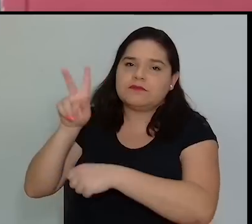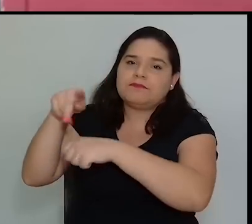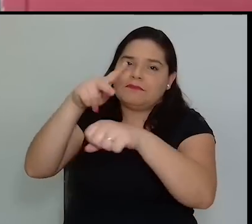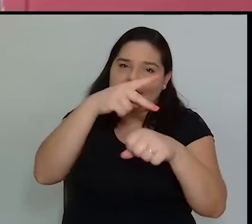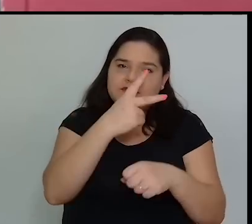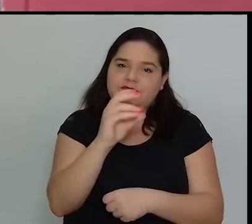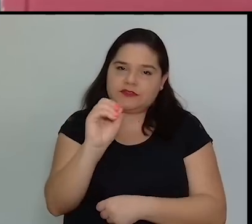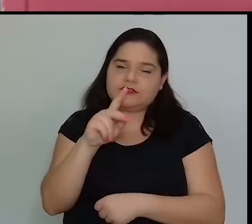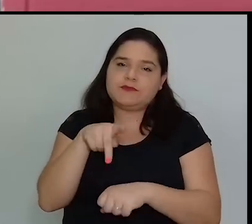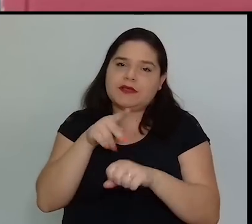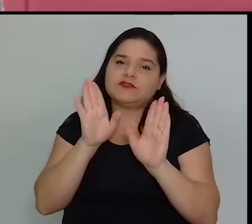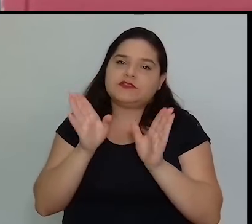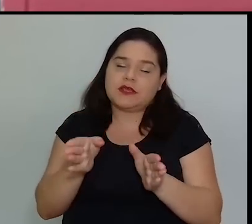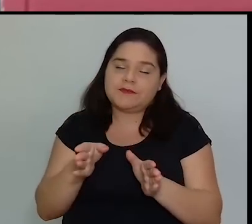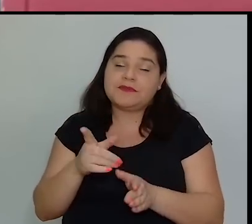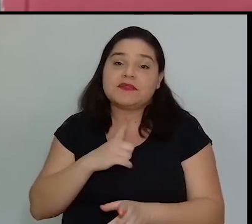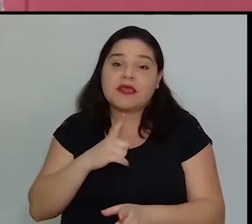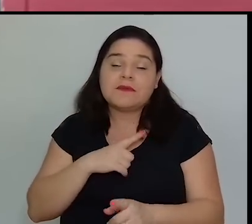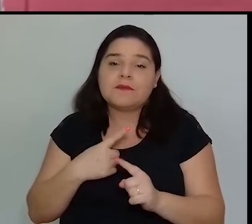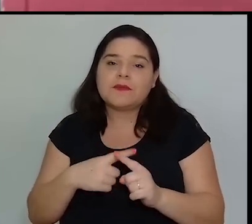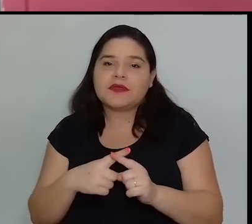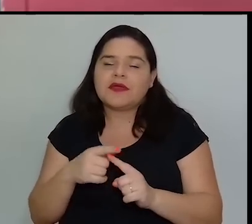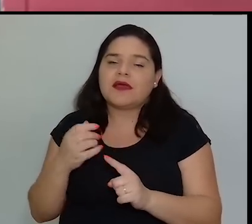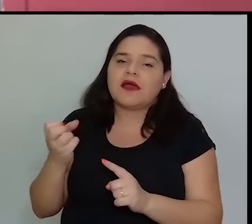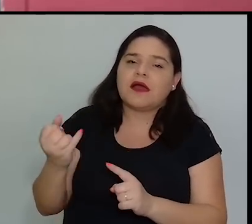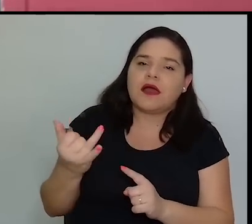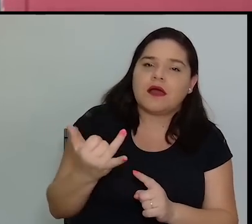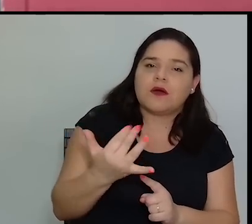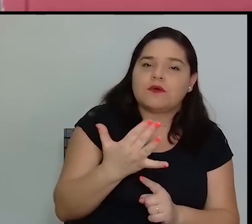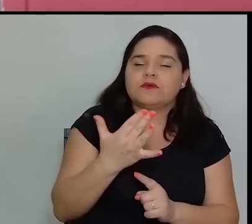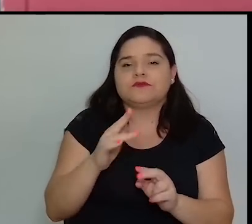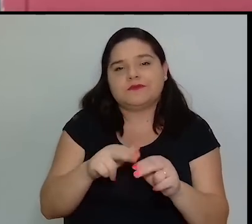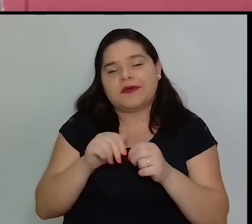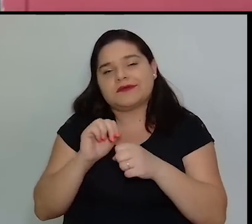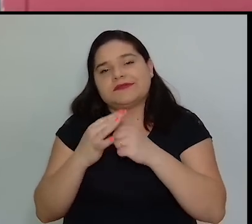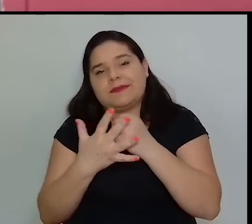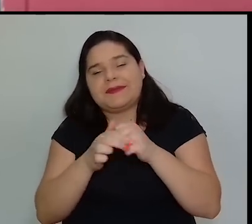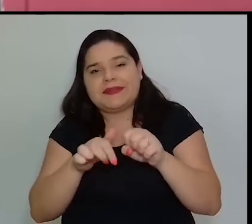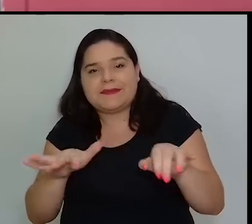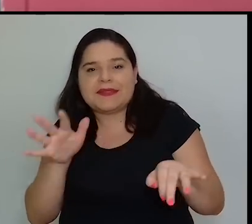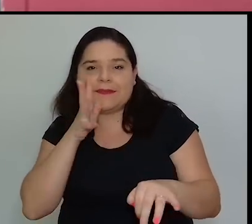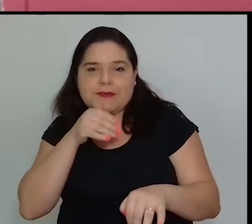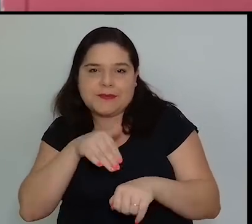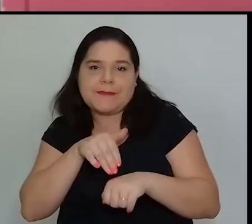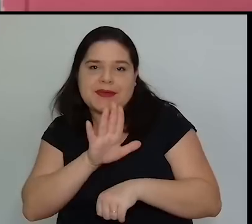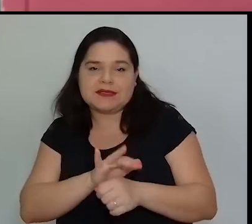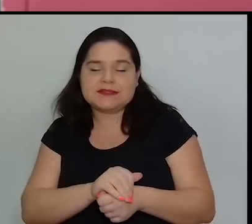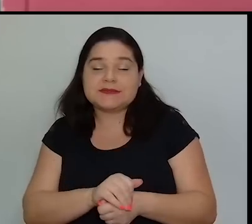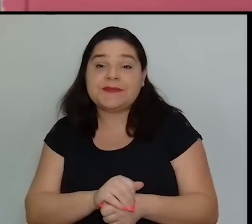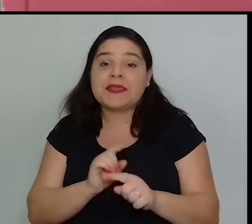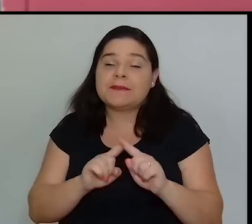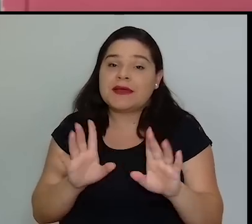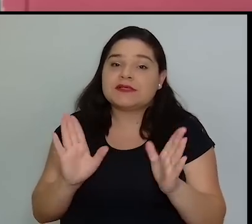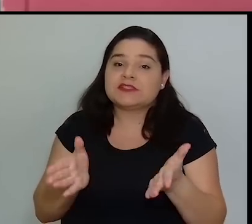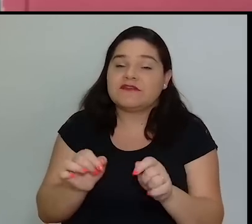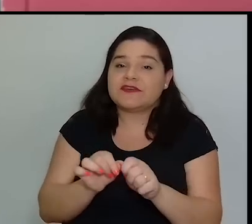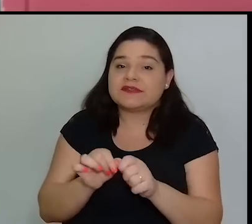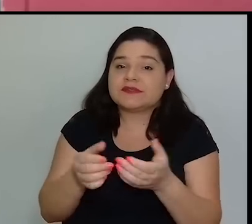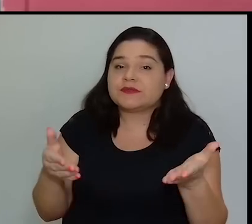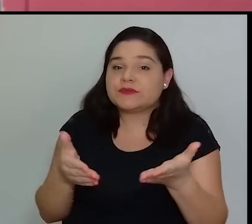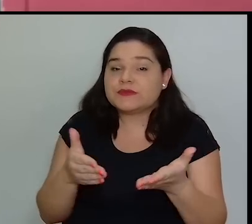Porque alguns países a gente acabou se desencontrando em função da pandemia e etc a gente já tá fazendo hoje